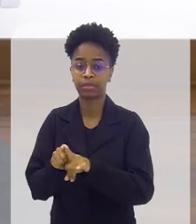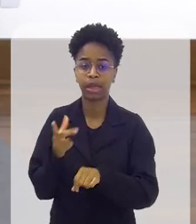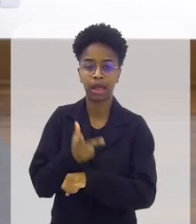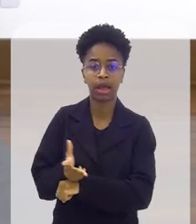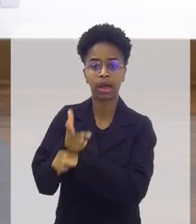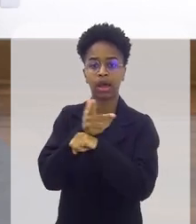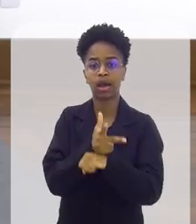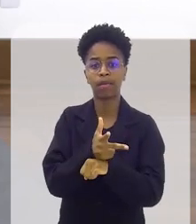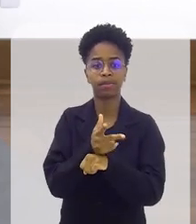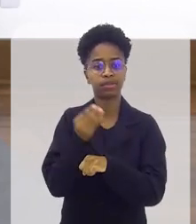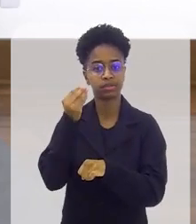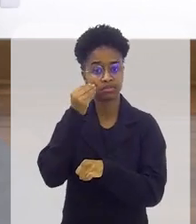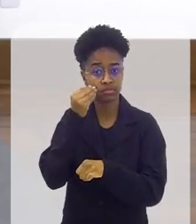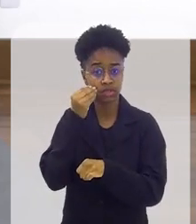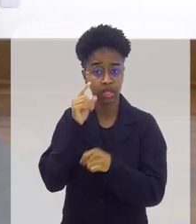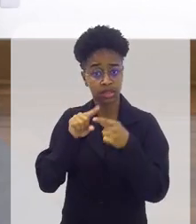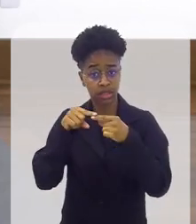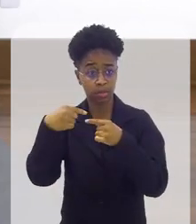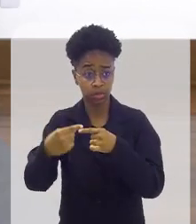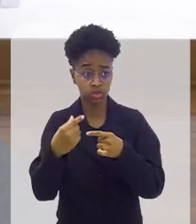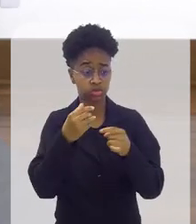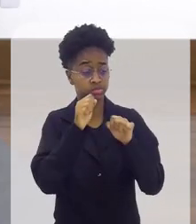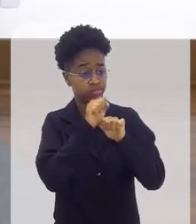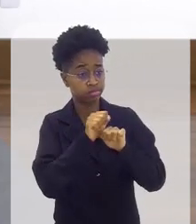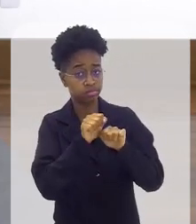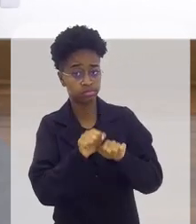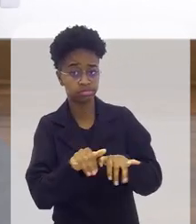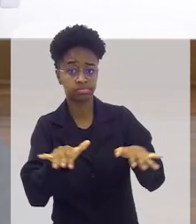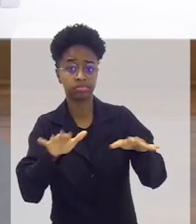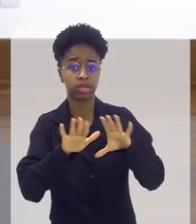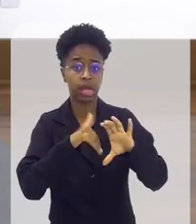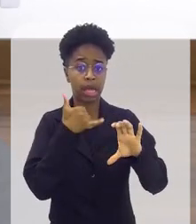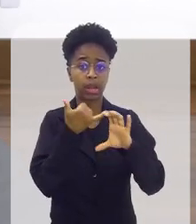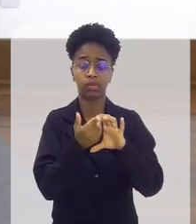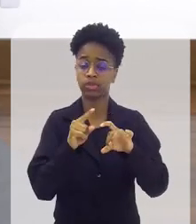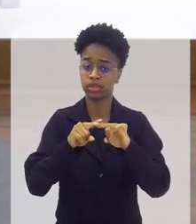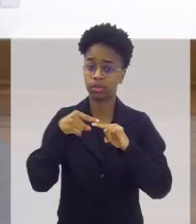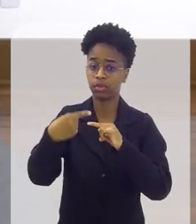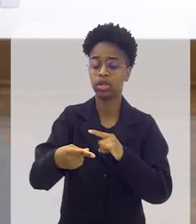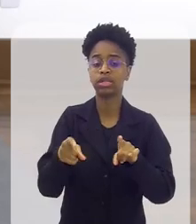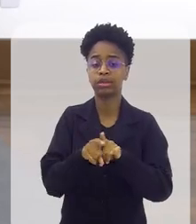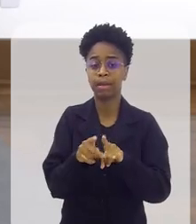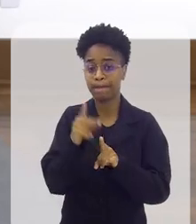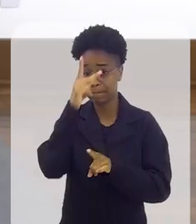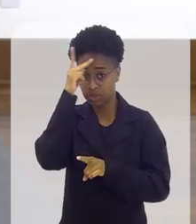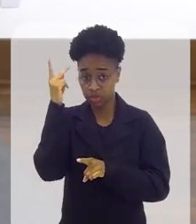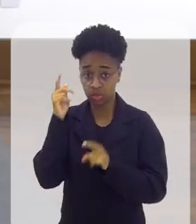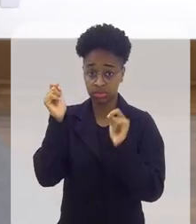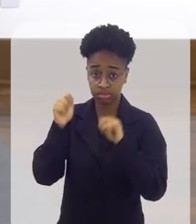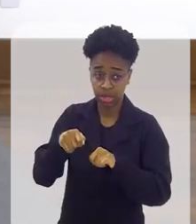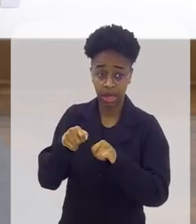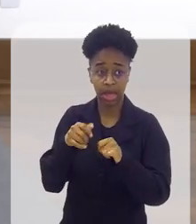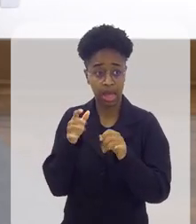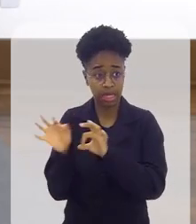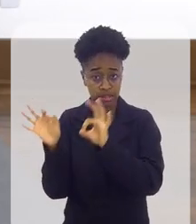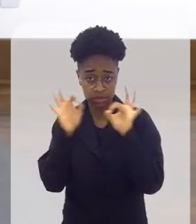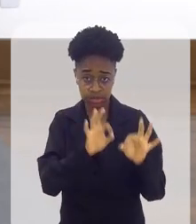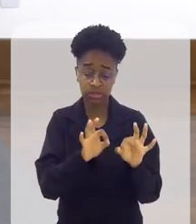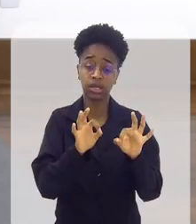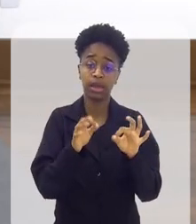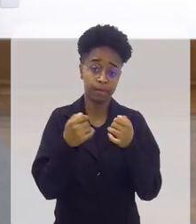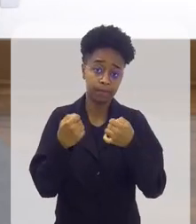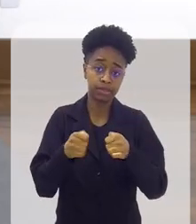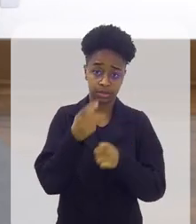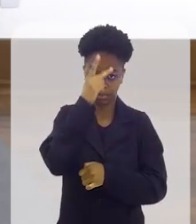e poder sair mais tarde num canal. Tem pessoas produzindo, para as pessoas poderem ouvir, tem pessoas